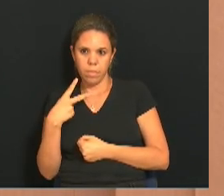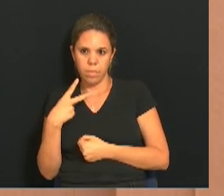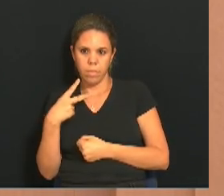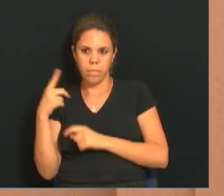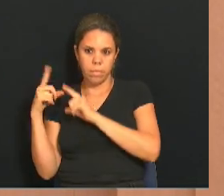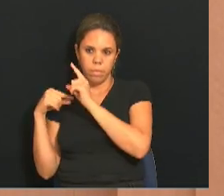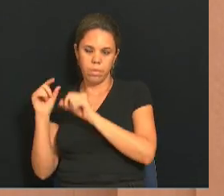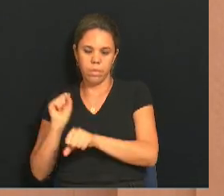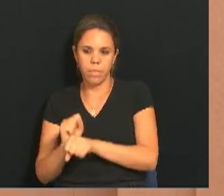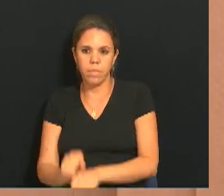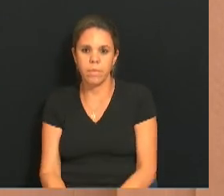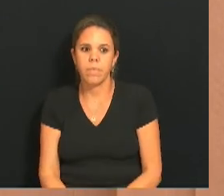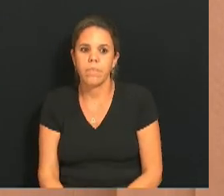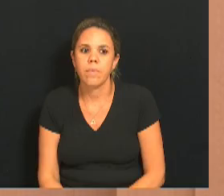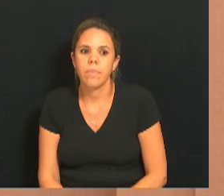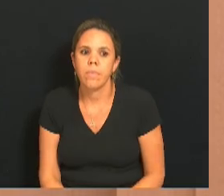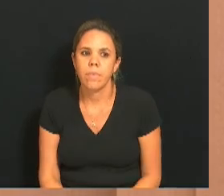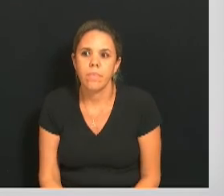Jaime. Até já.